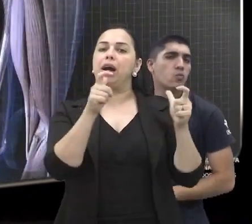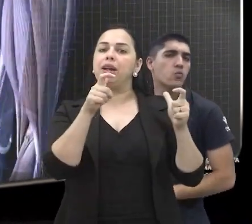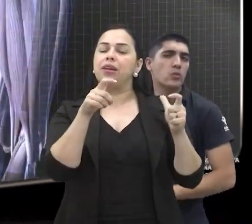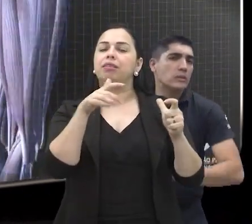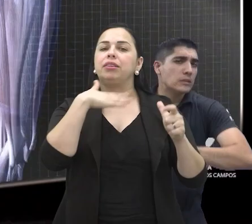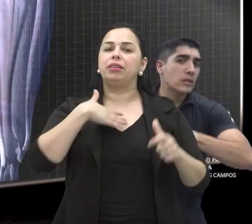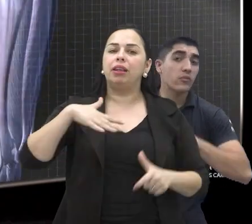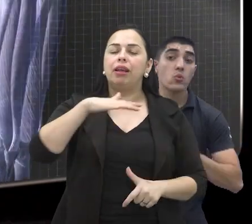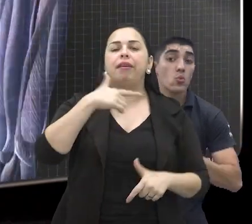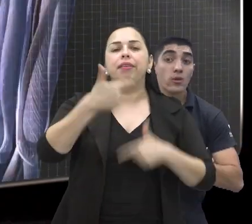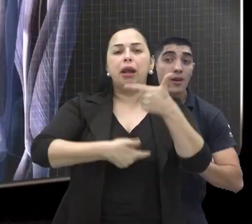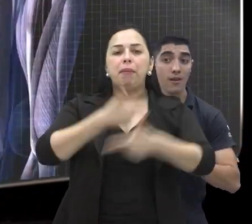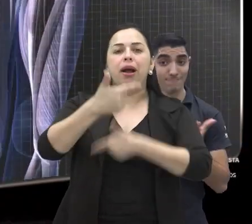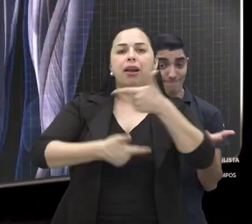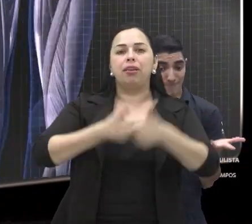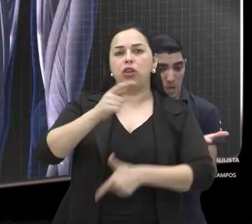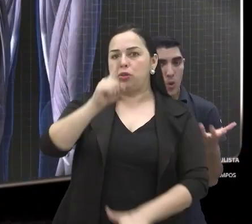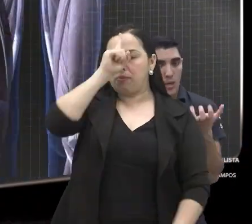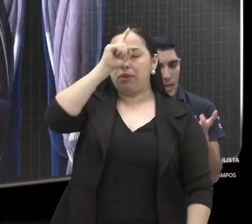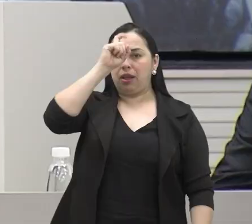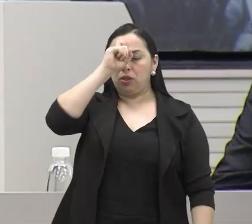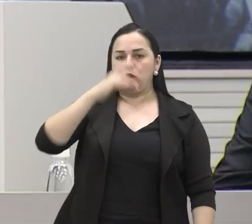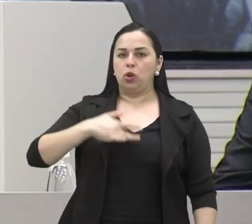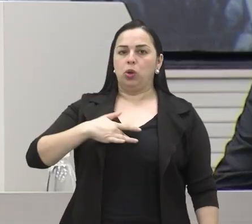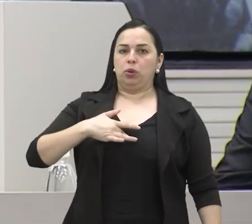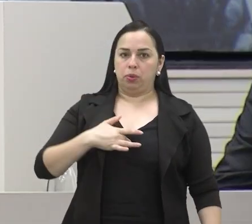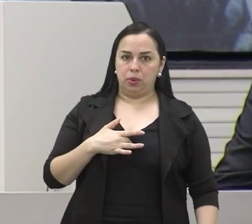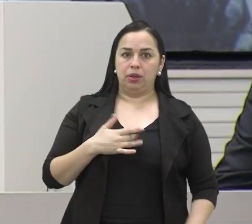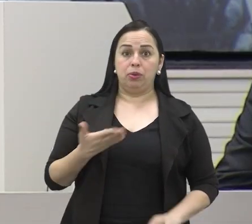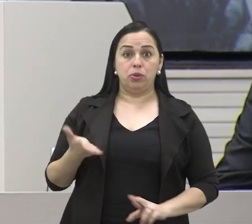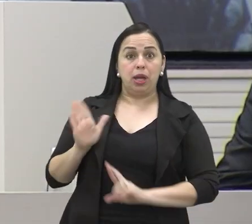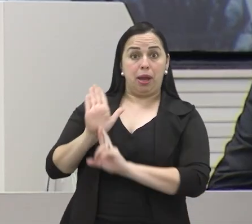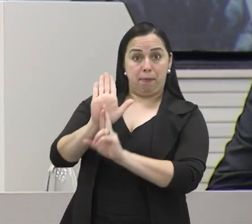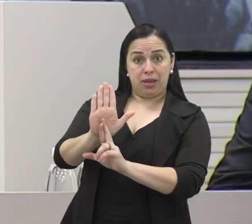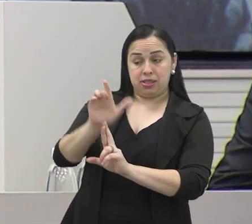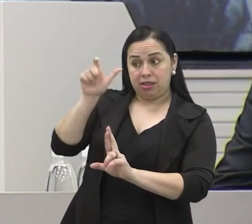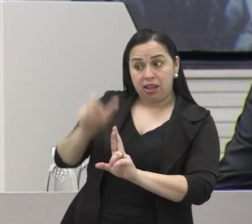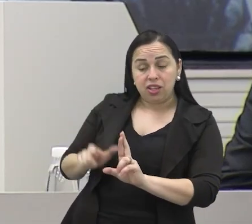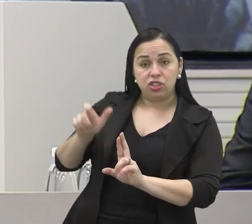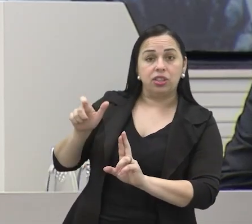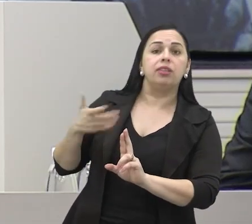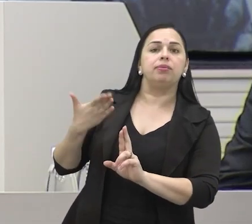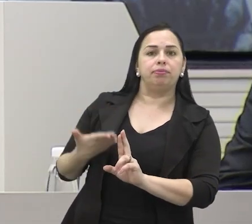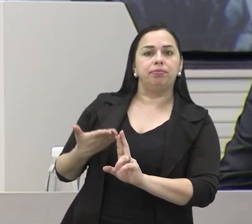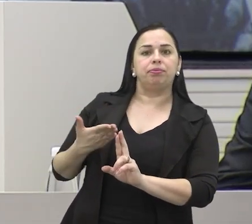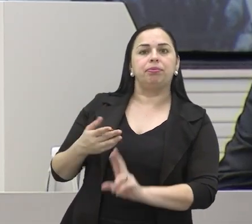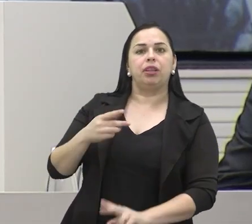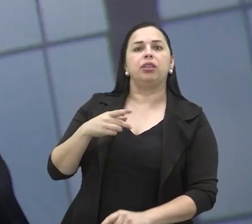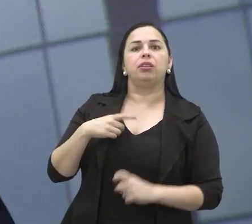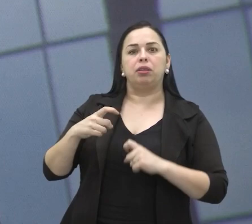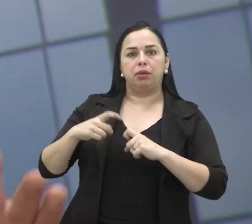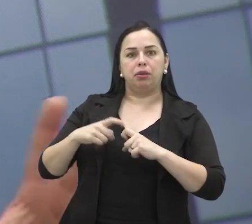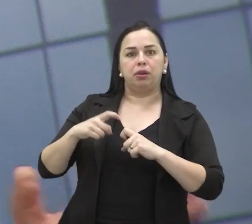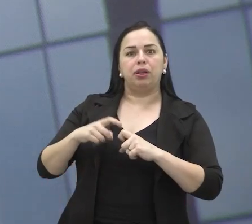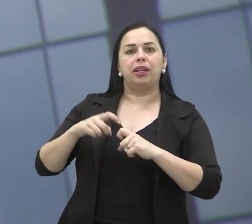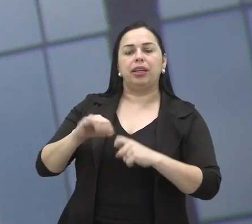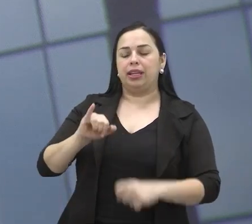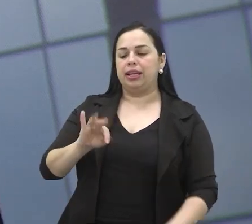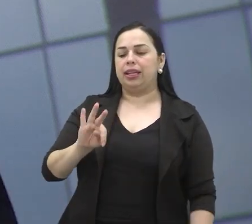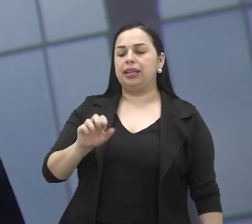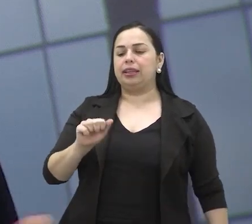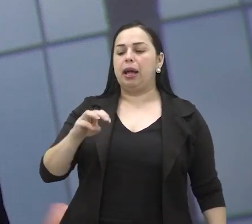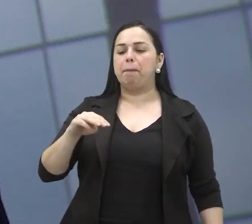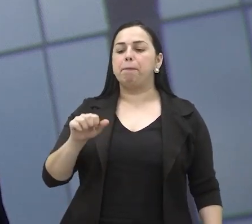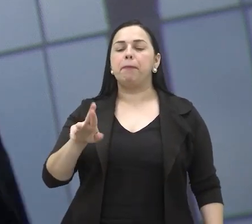que atuavam em sanatórios para tuberculosos. Representante dos associados da APM na cidade, Dr. Itamar